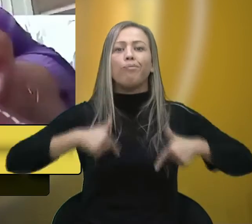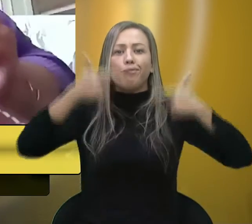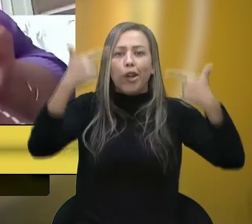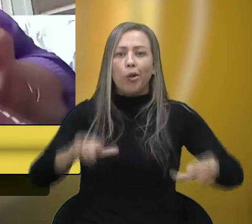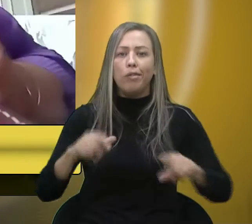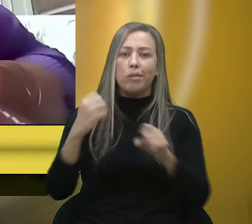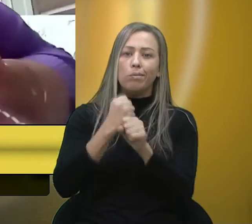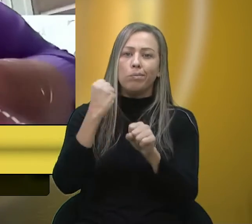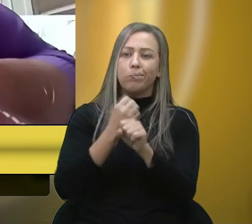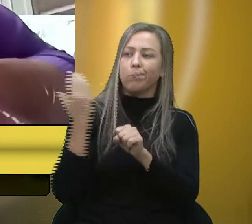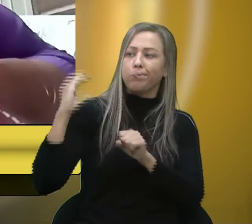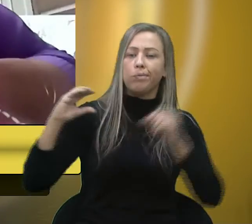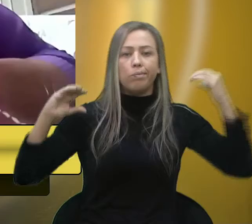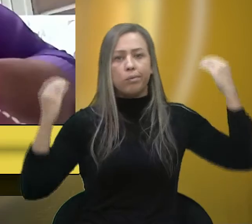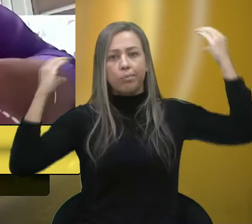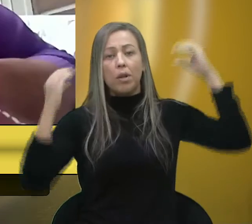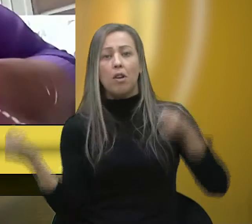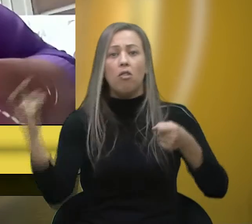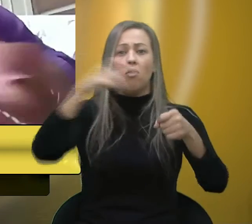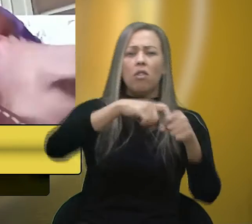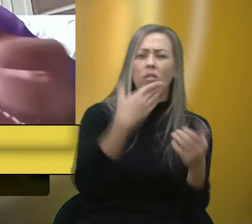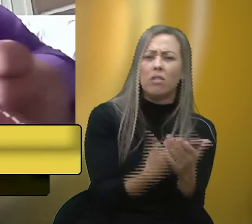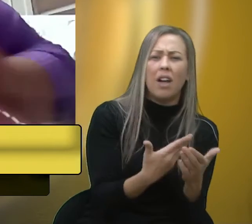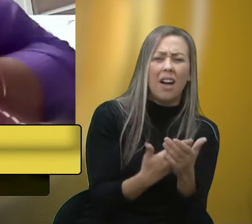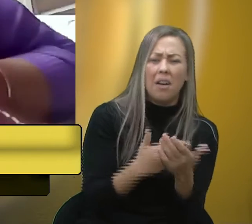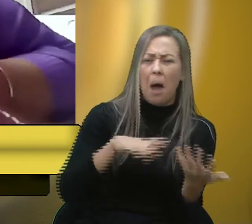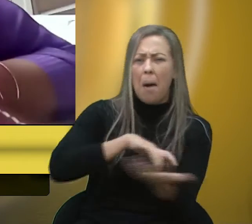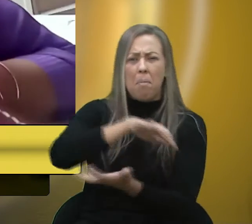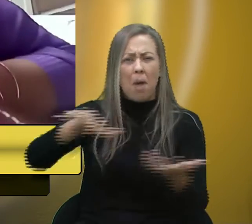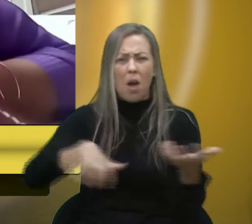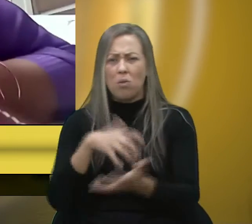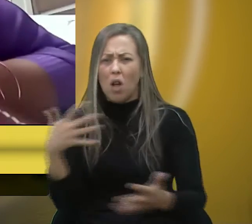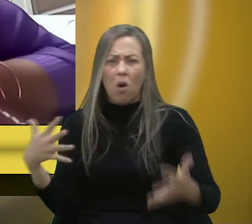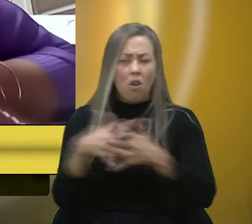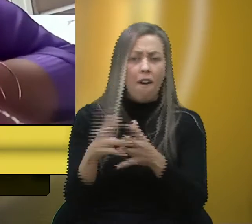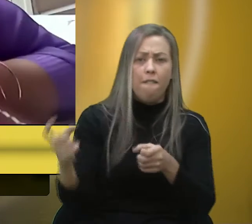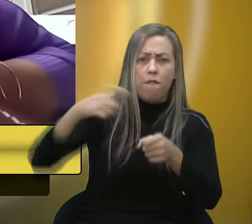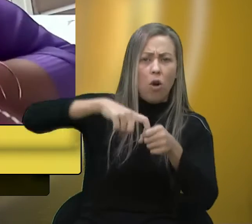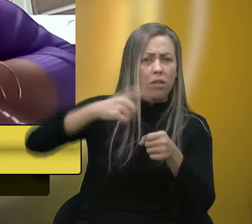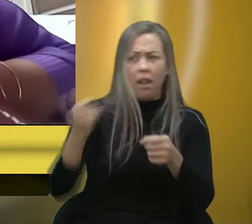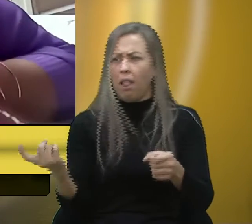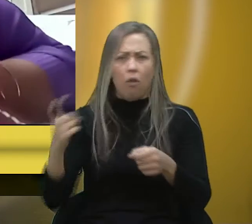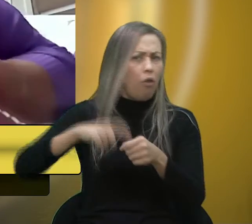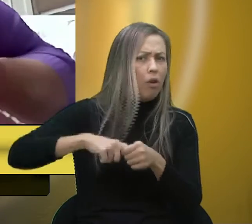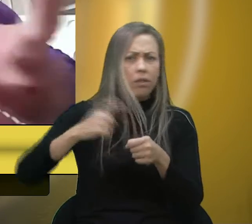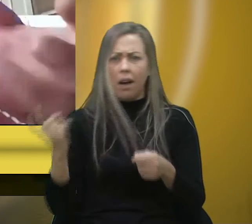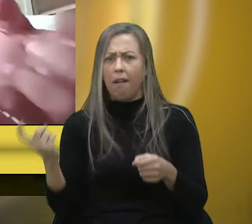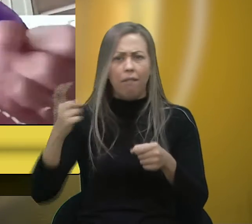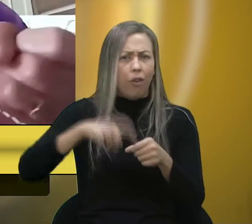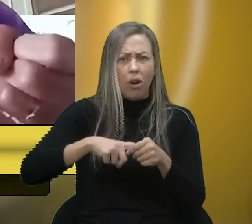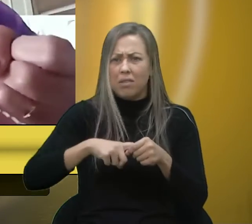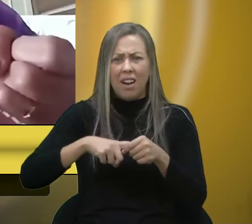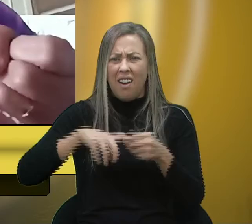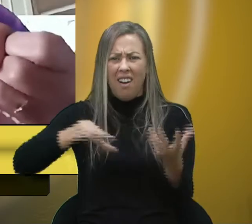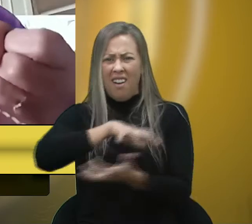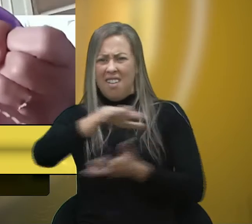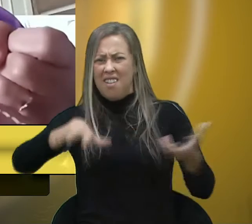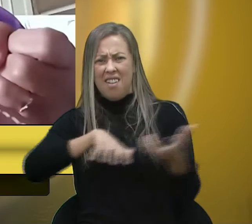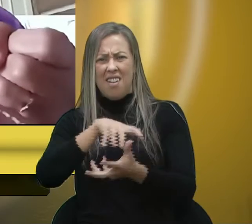mais voltar para a sala de aula. Então, que bagunça é essa? Que desorganização é